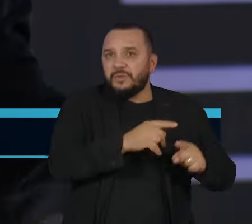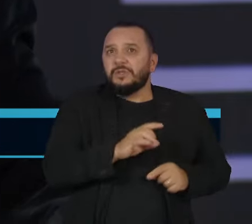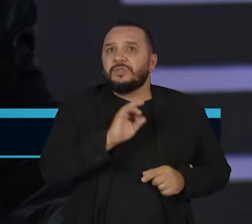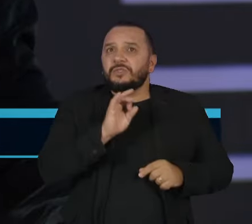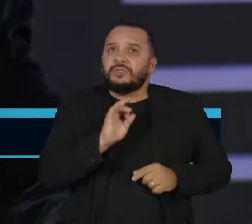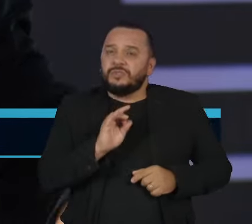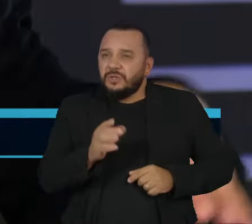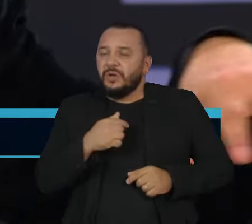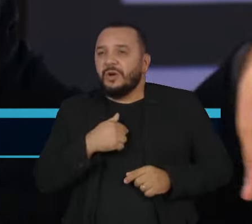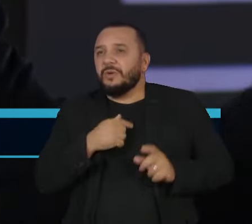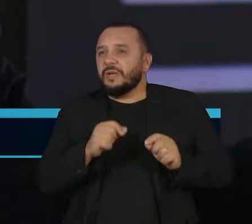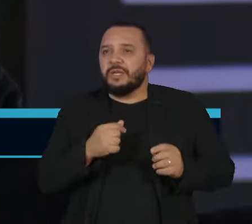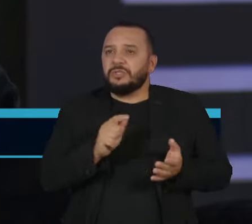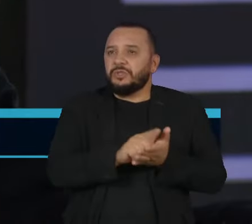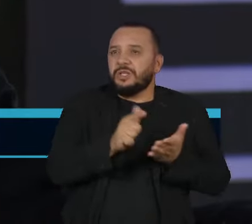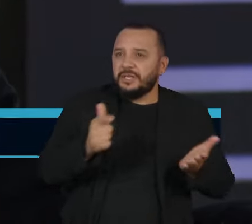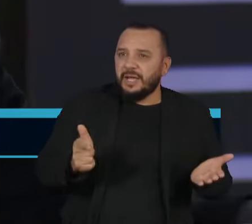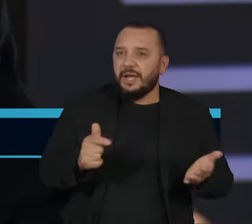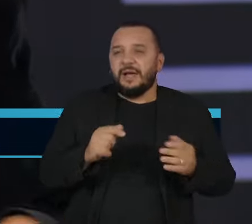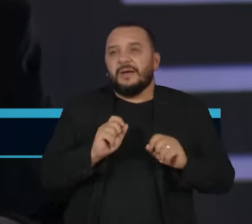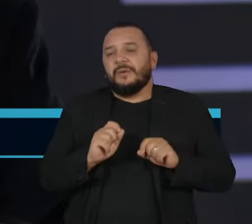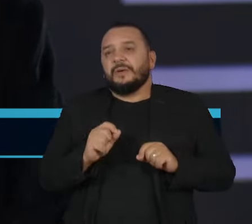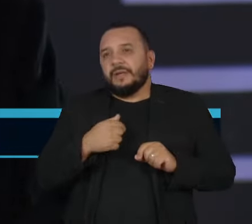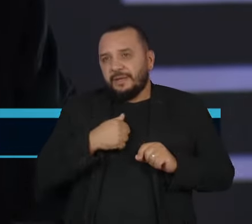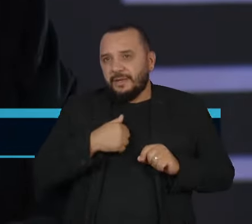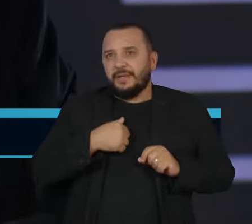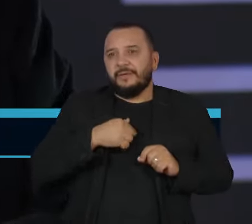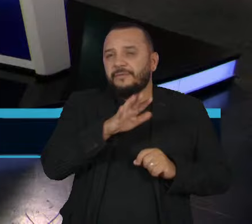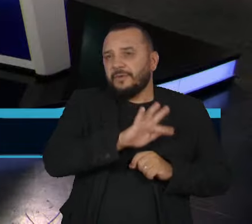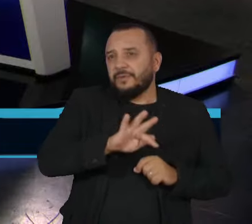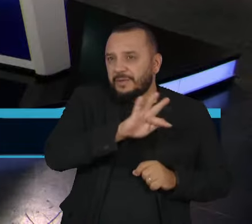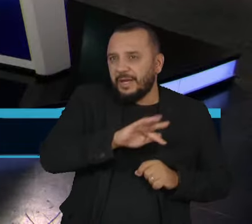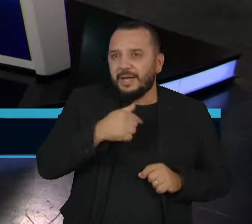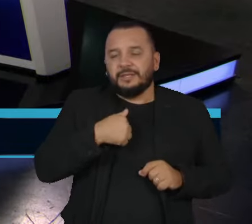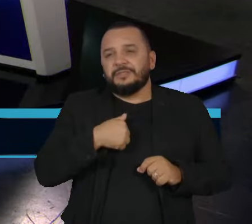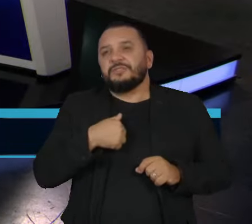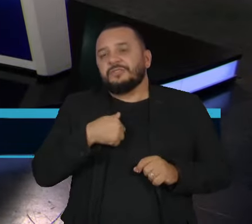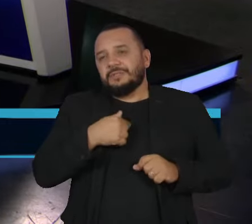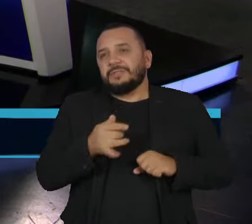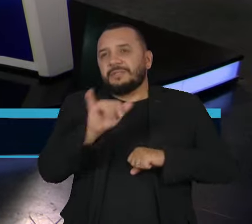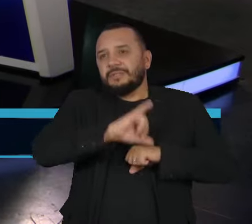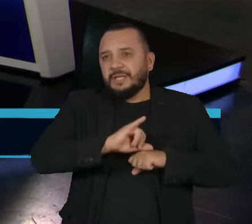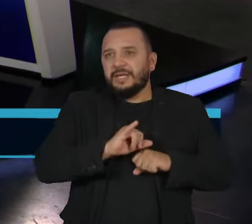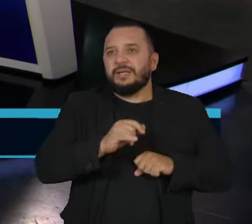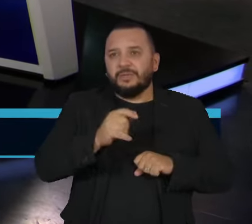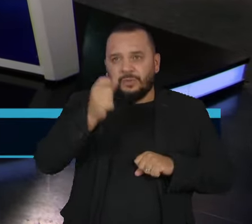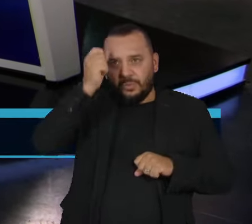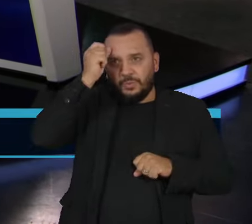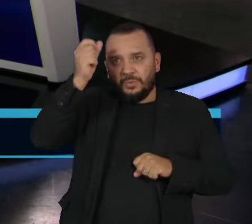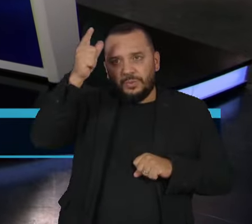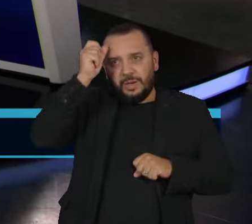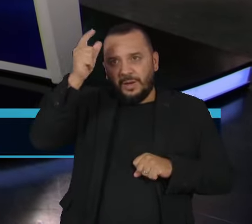jornais, na academia, nos centros culturais, falando um com o outro, pregando para confesso.